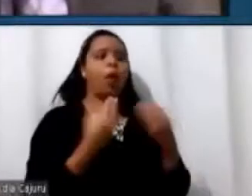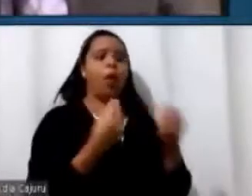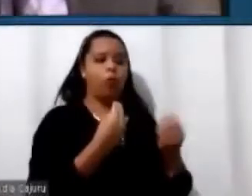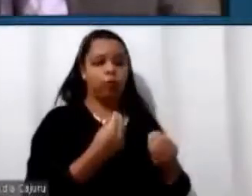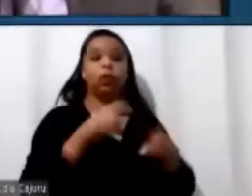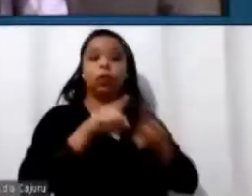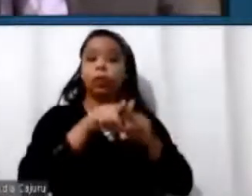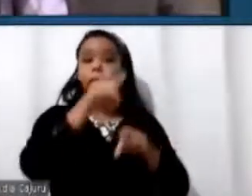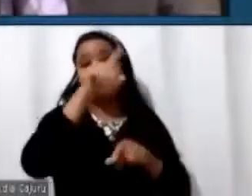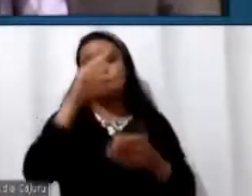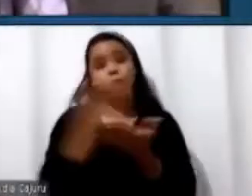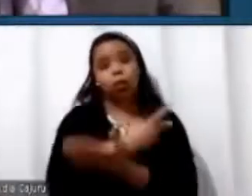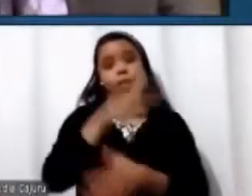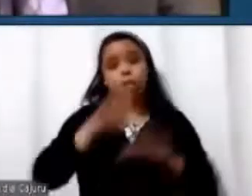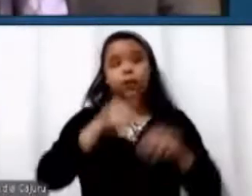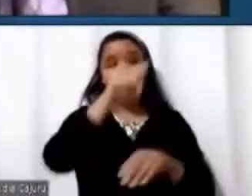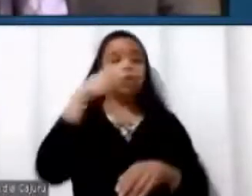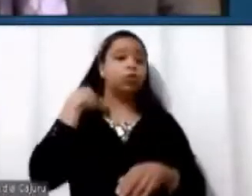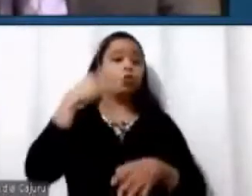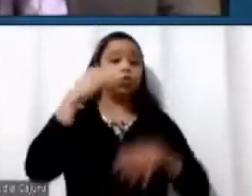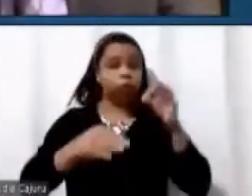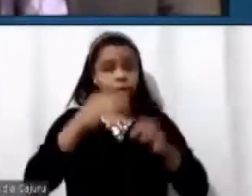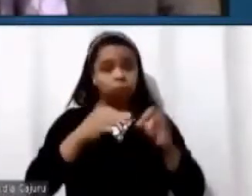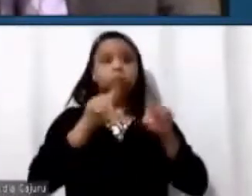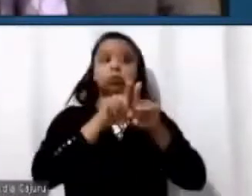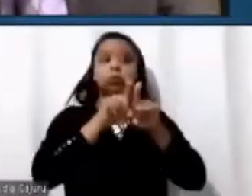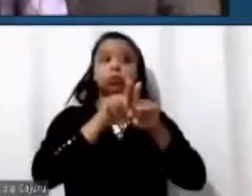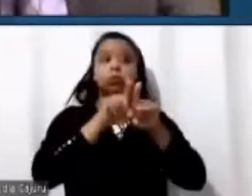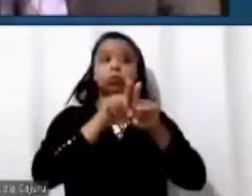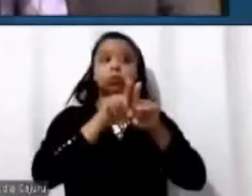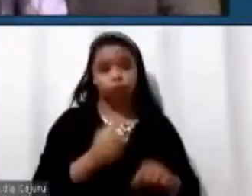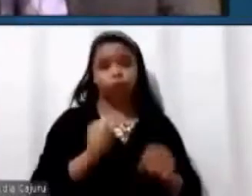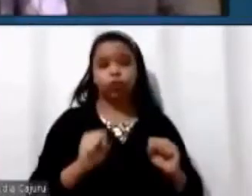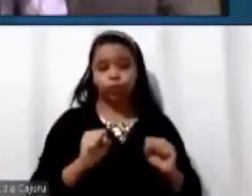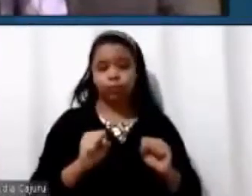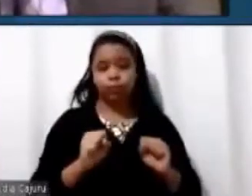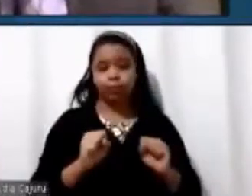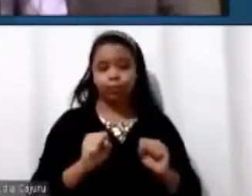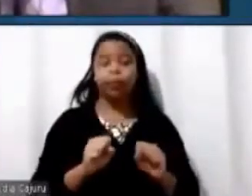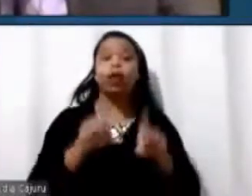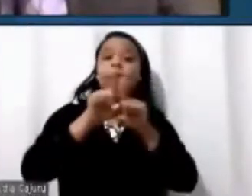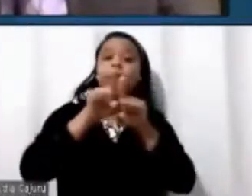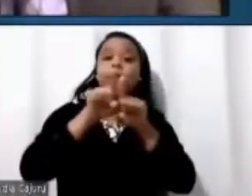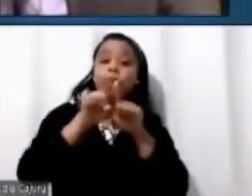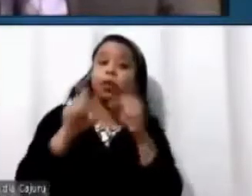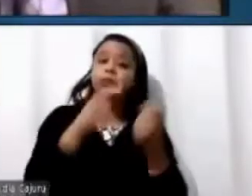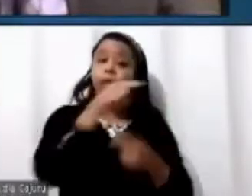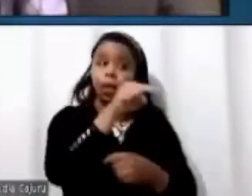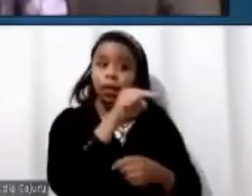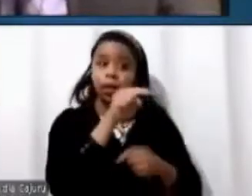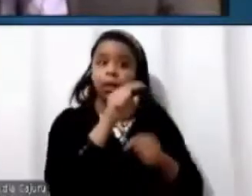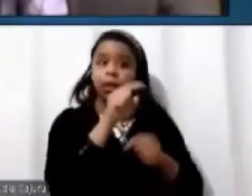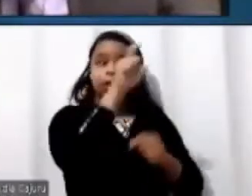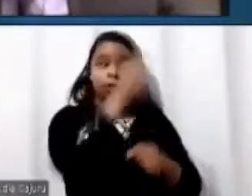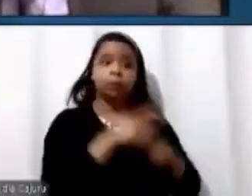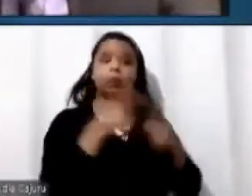logicamente, tem que ser interessado ao juízo. O próprio médico, artigo 89, o médico pode usar aquilo